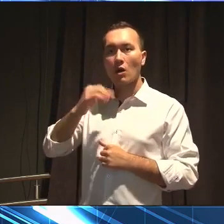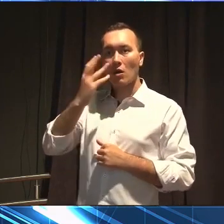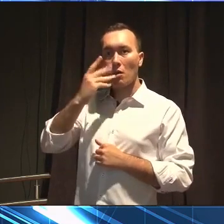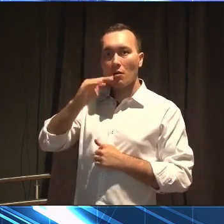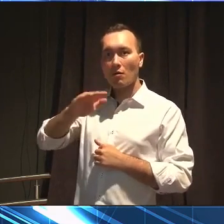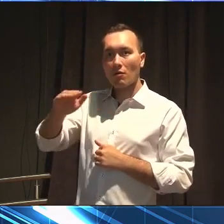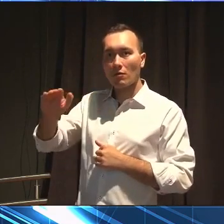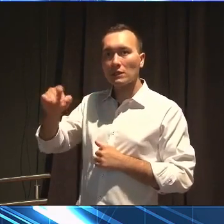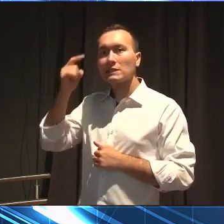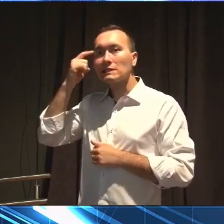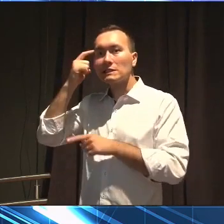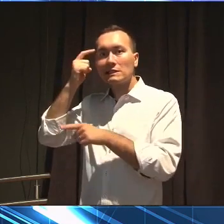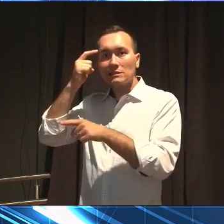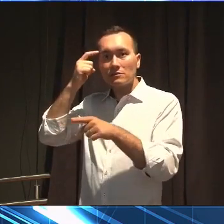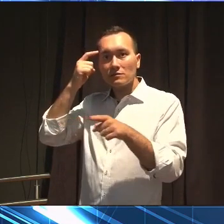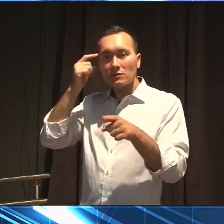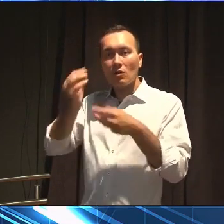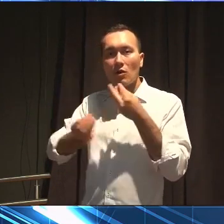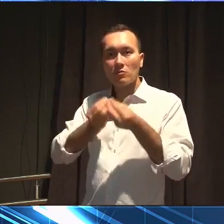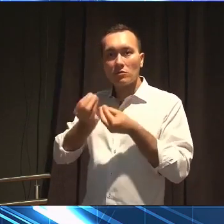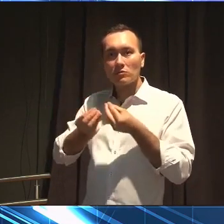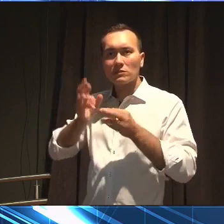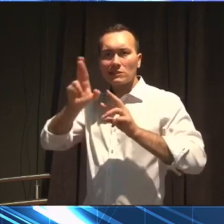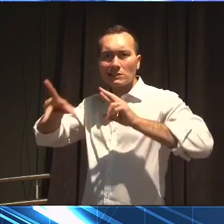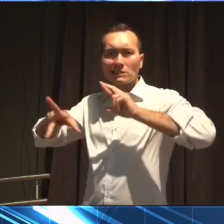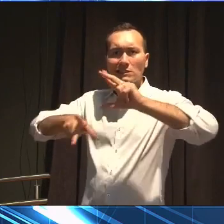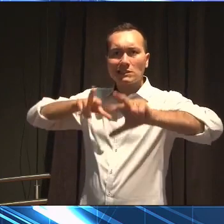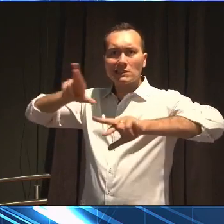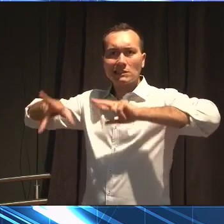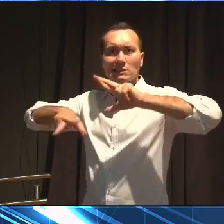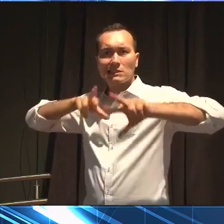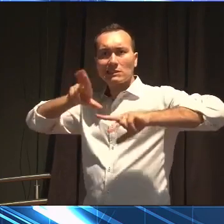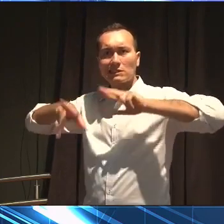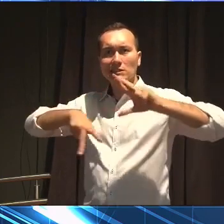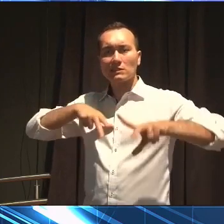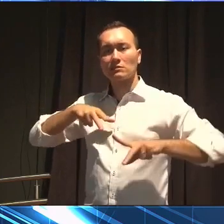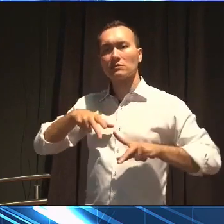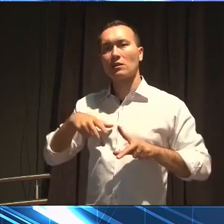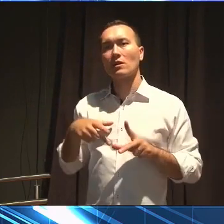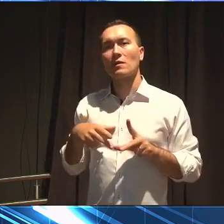divergente? Vocês acreditam que pensam de forma divergente?